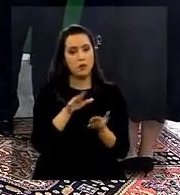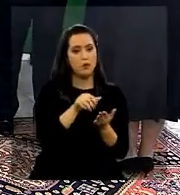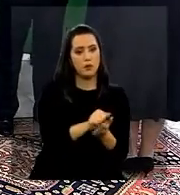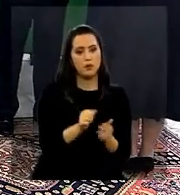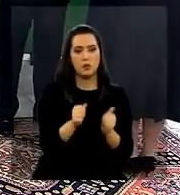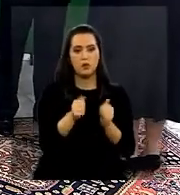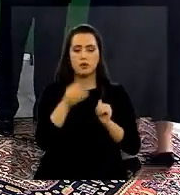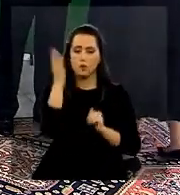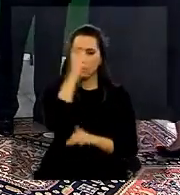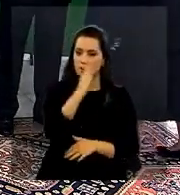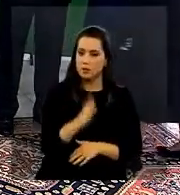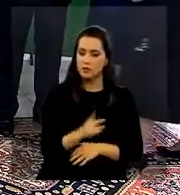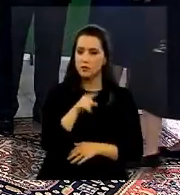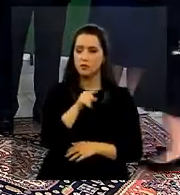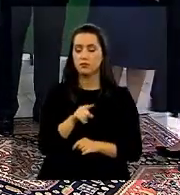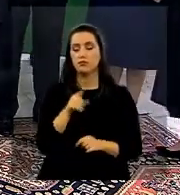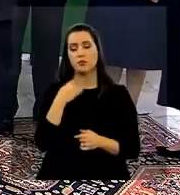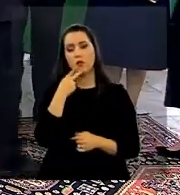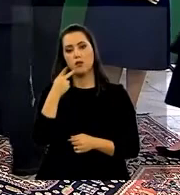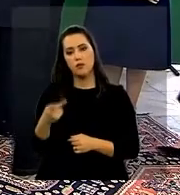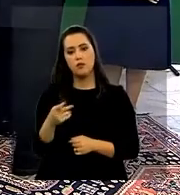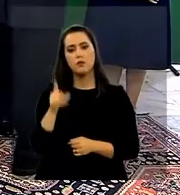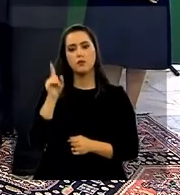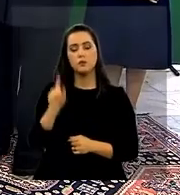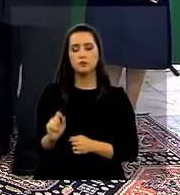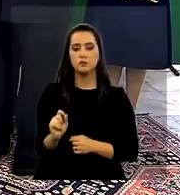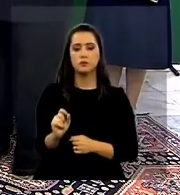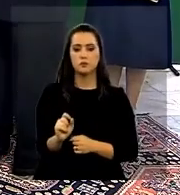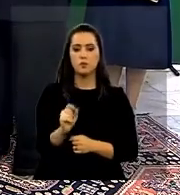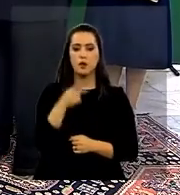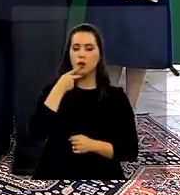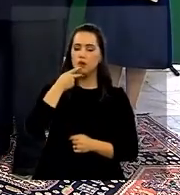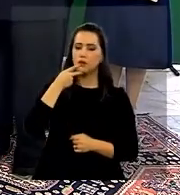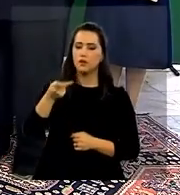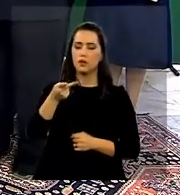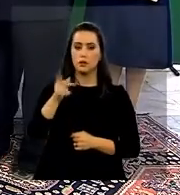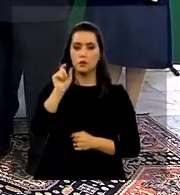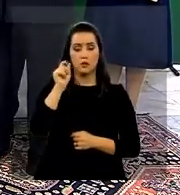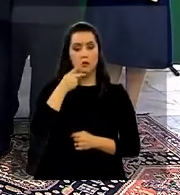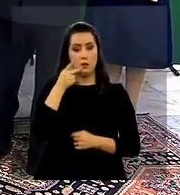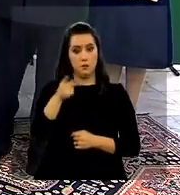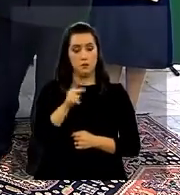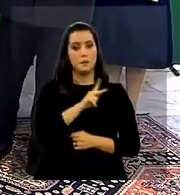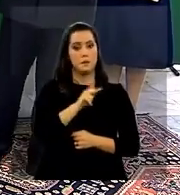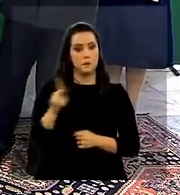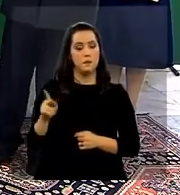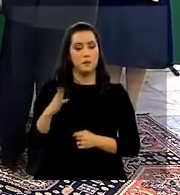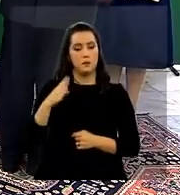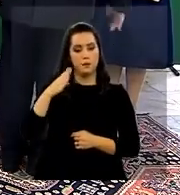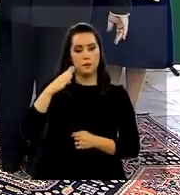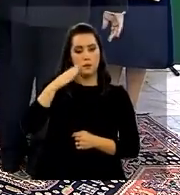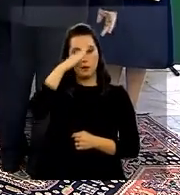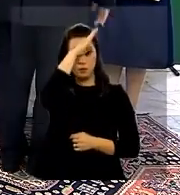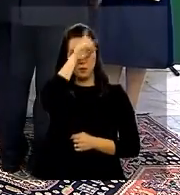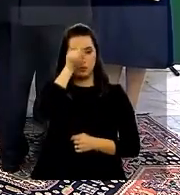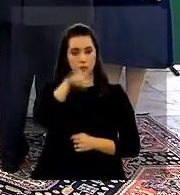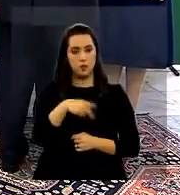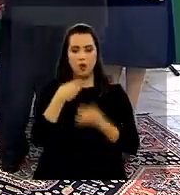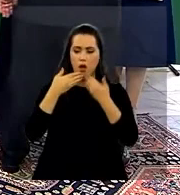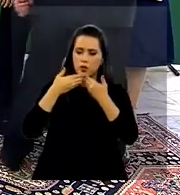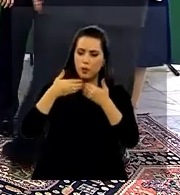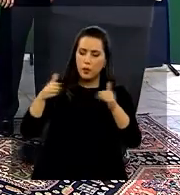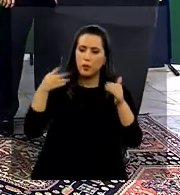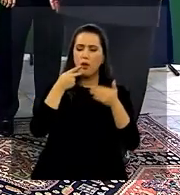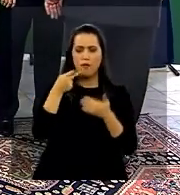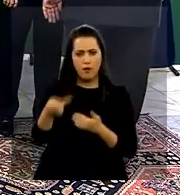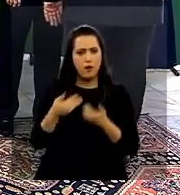ao Brasil e dizendo que o discurso de posse, de inauguração